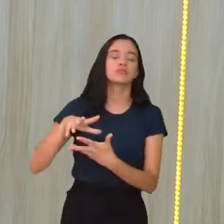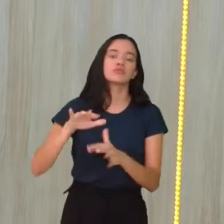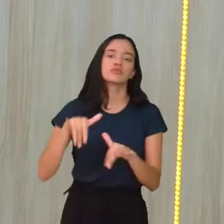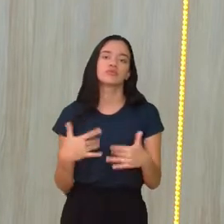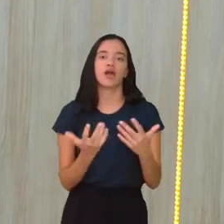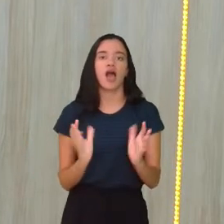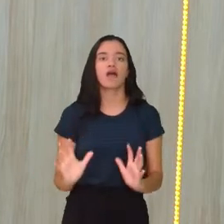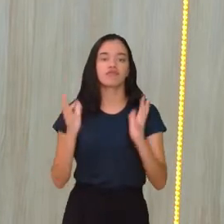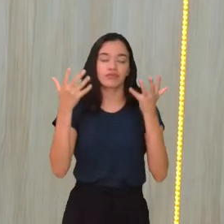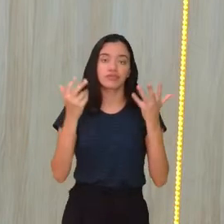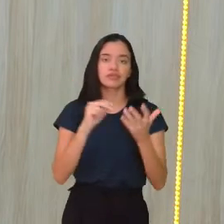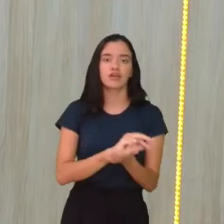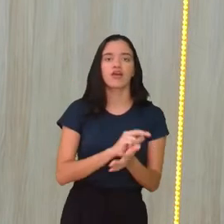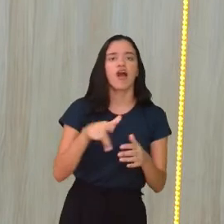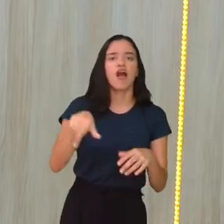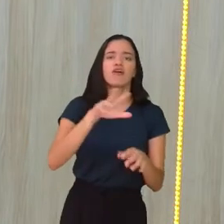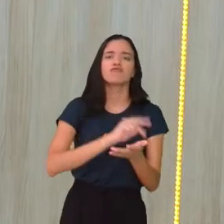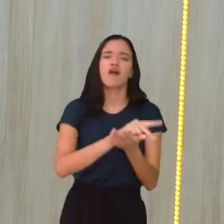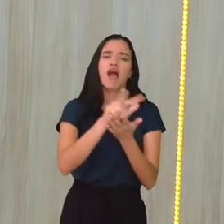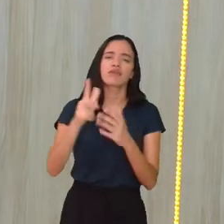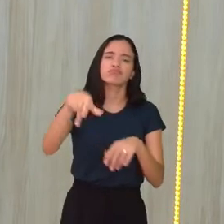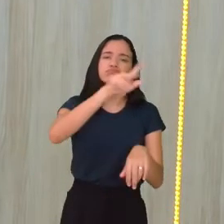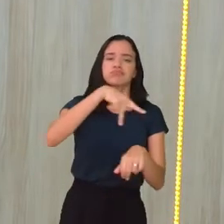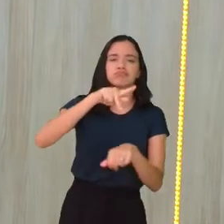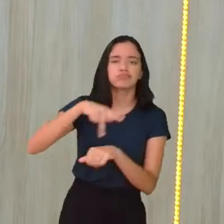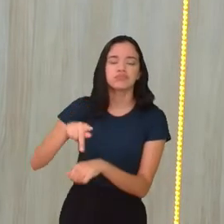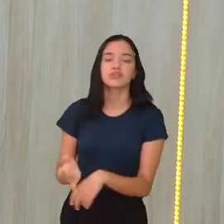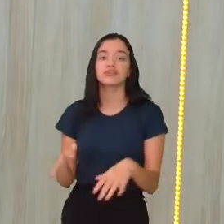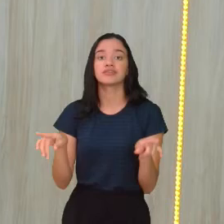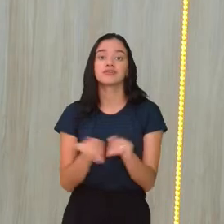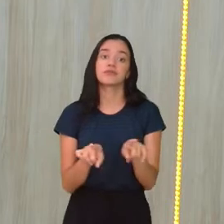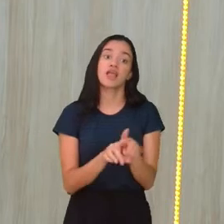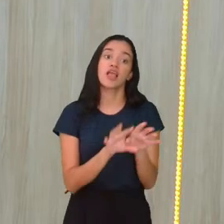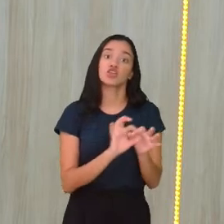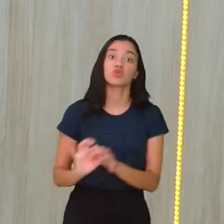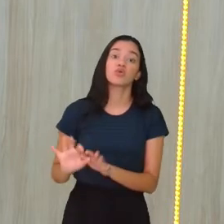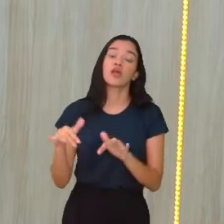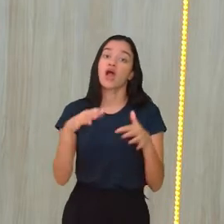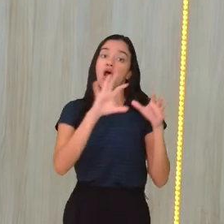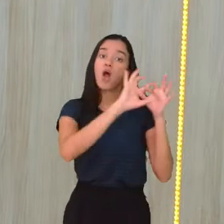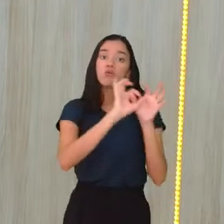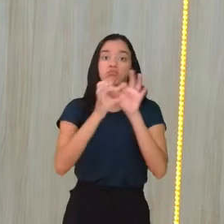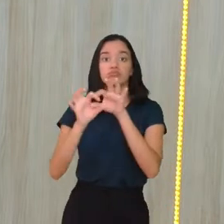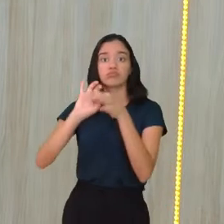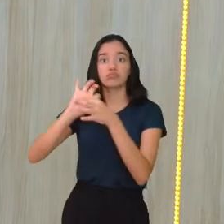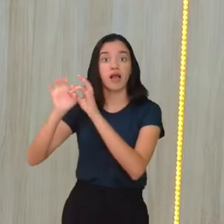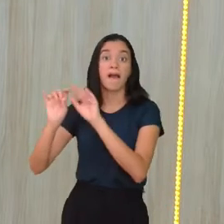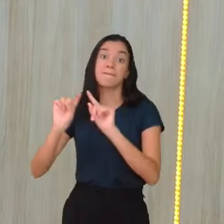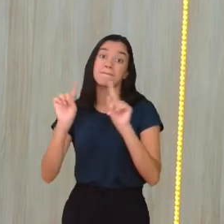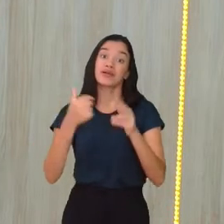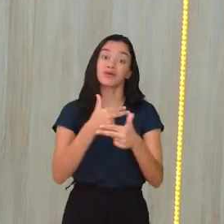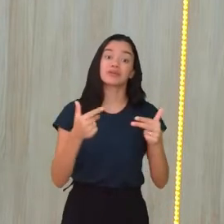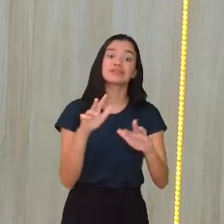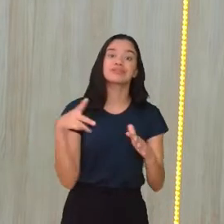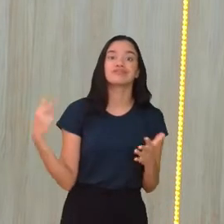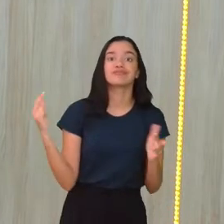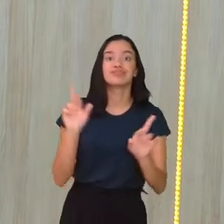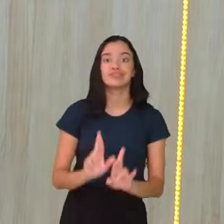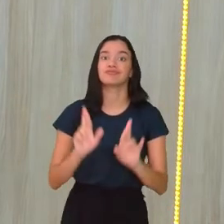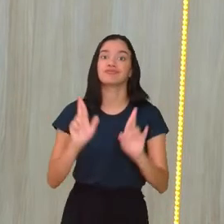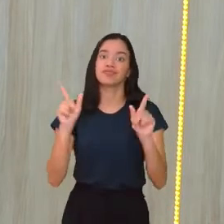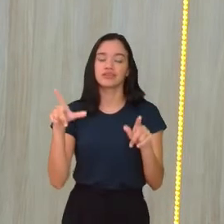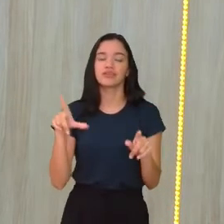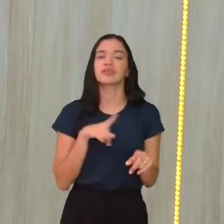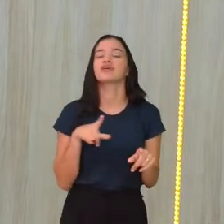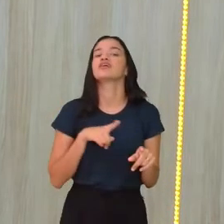reúne aí diversos países, assim como as Olimpíadas. Mas percebam que são coisas diferentes. Eu tenho a Copa do Mundo, que